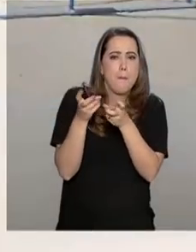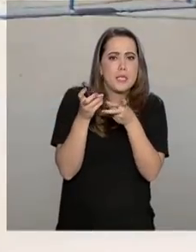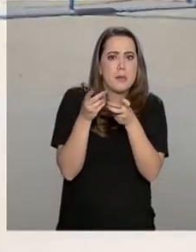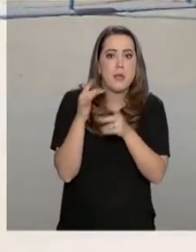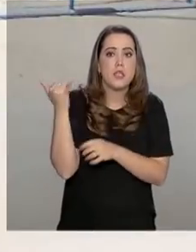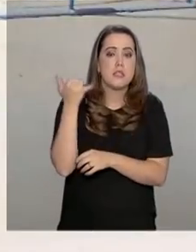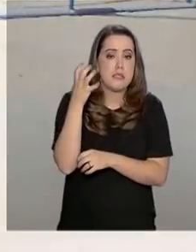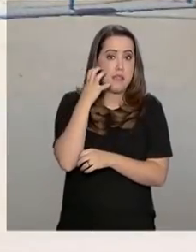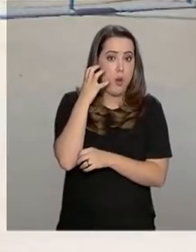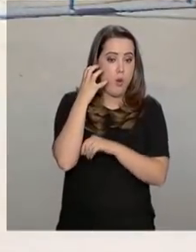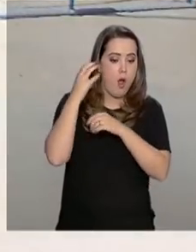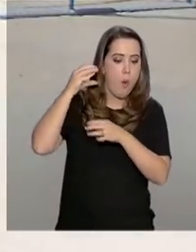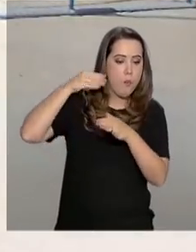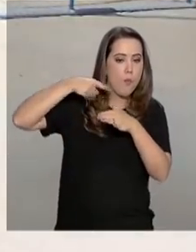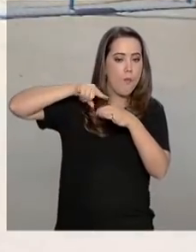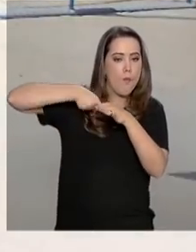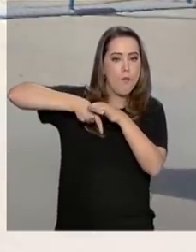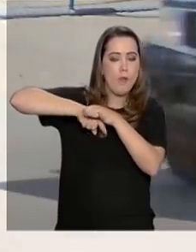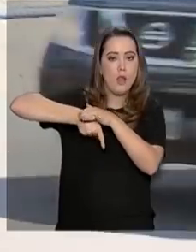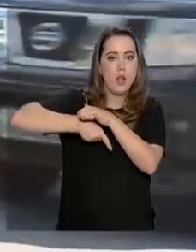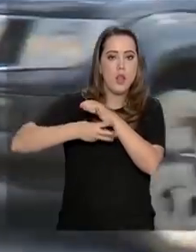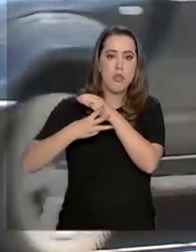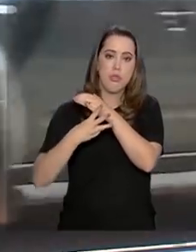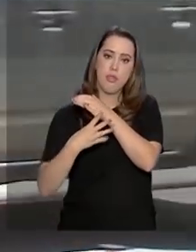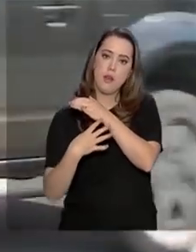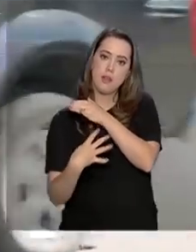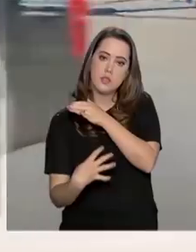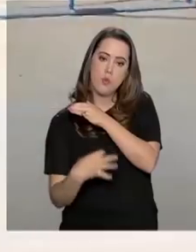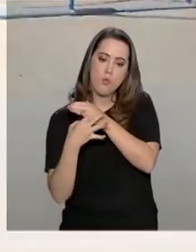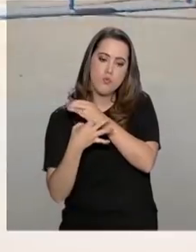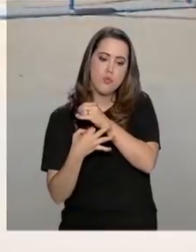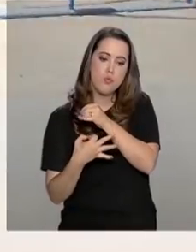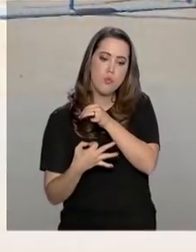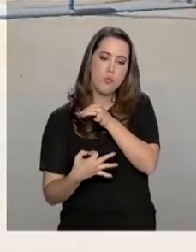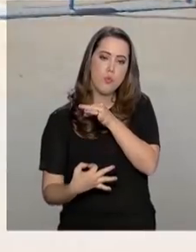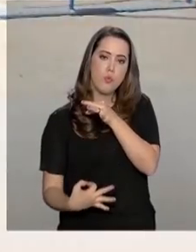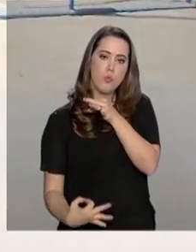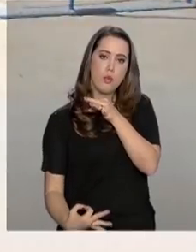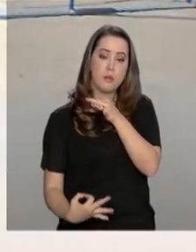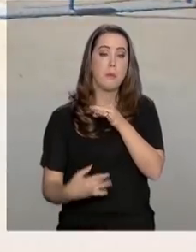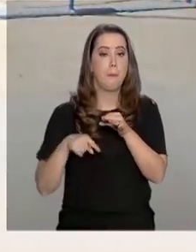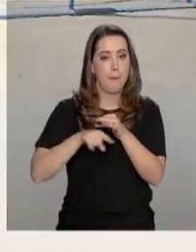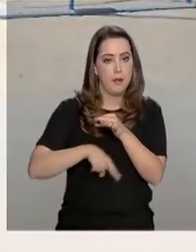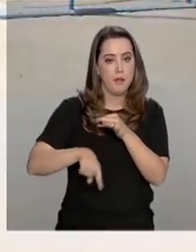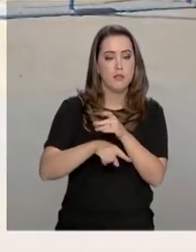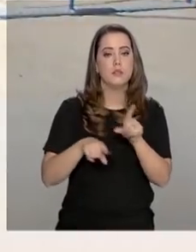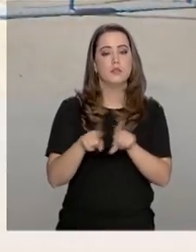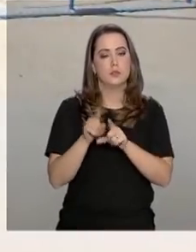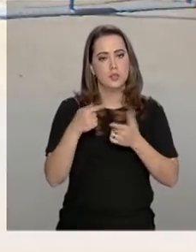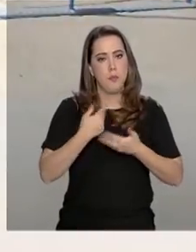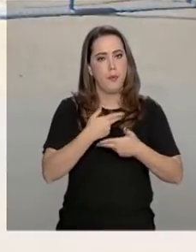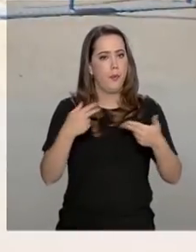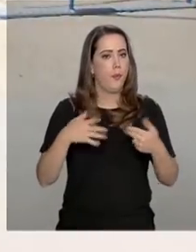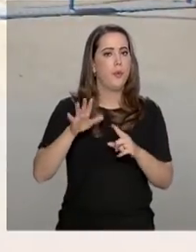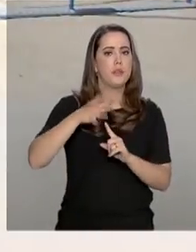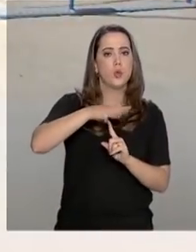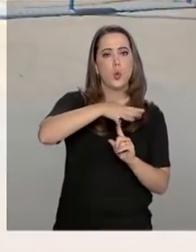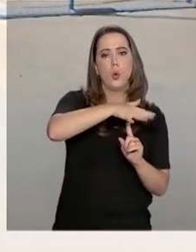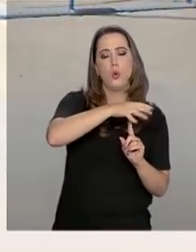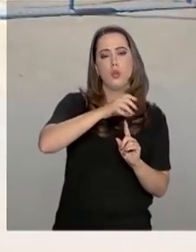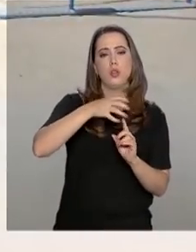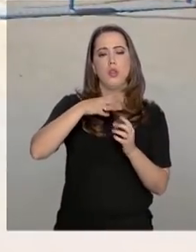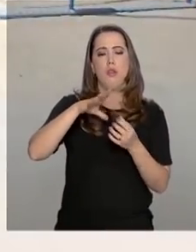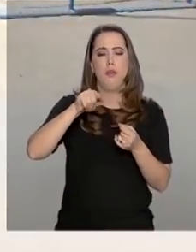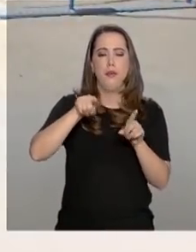4 metros abaixo na lama. Também trouxeram drones, máquinas hidráulicas e de engenharia e equipamentos que vão ajudar